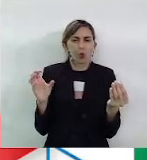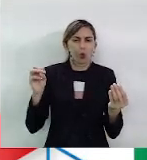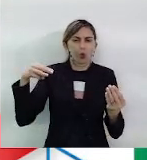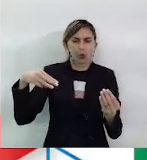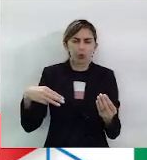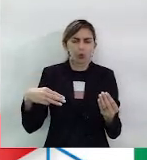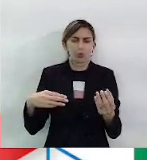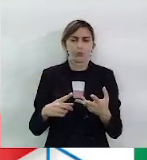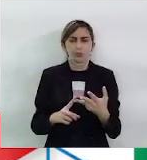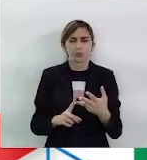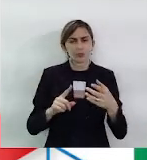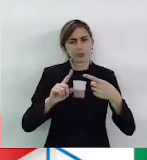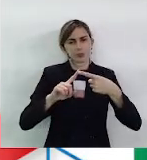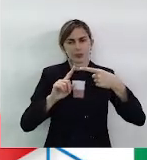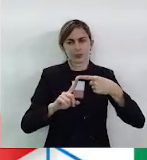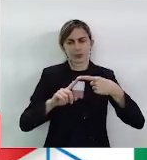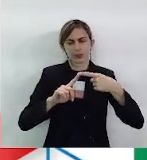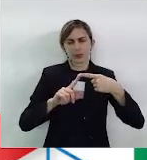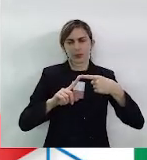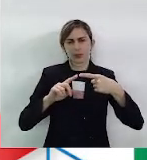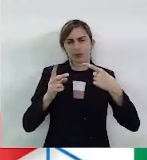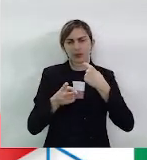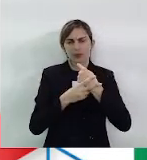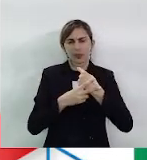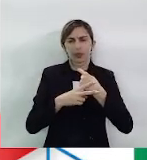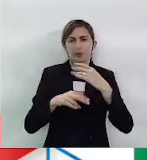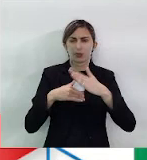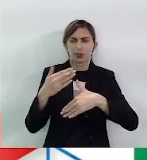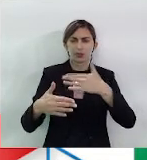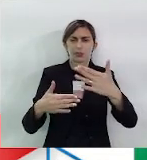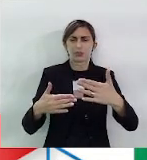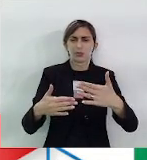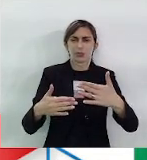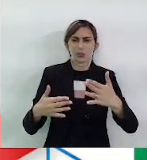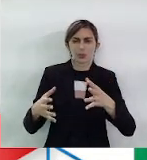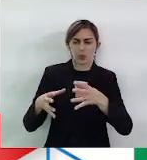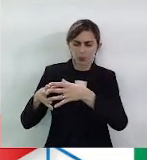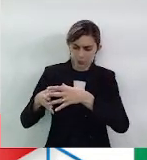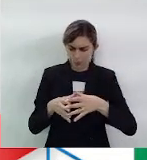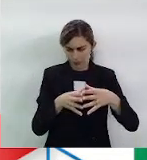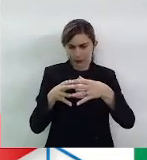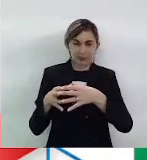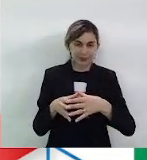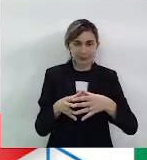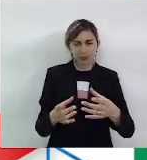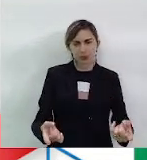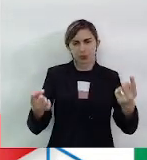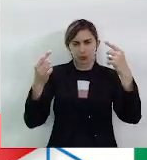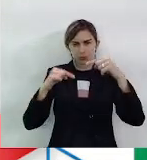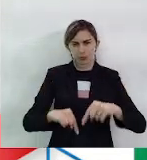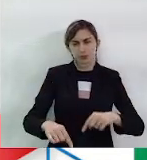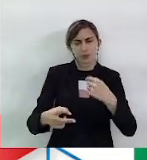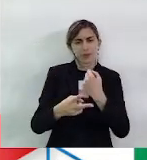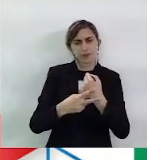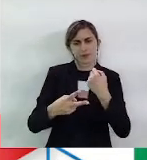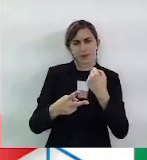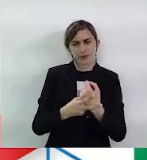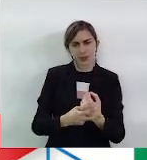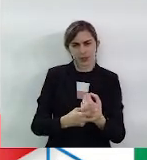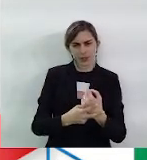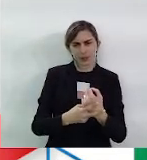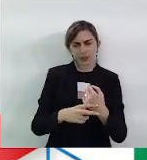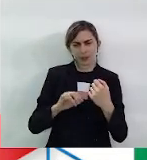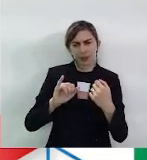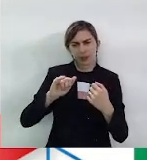verbo implicar, ele vai desenvolver o sentido de envolver-se. Já no segundo caso,